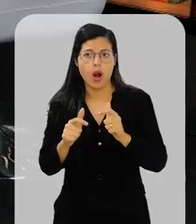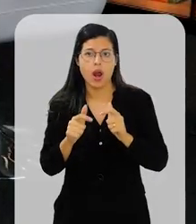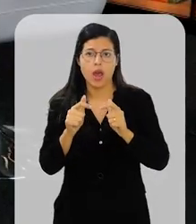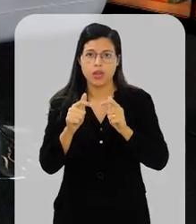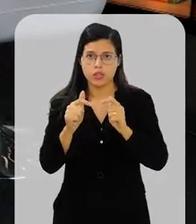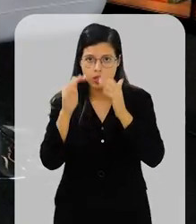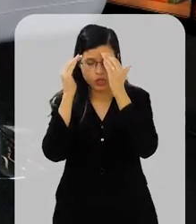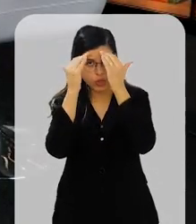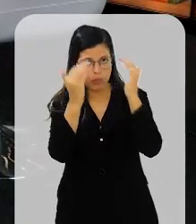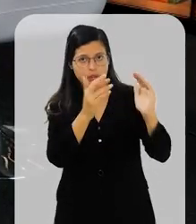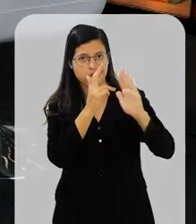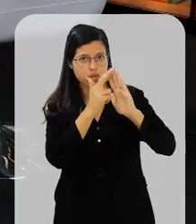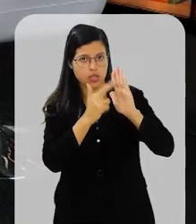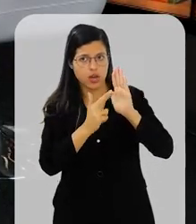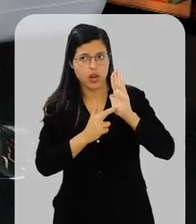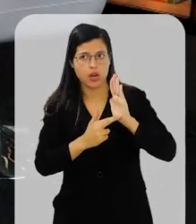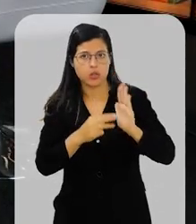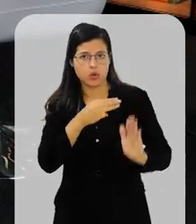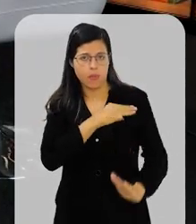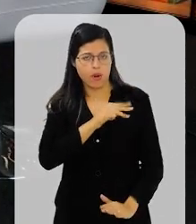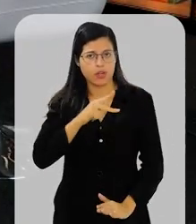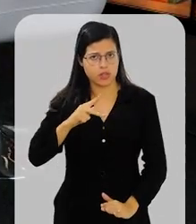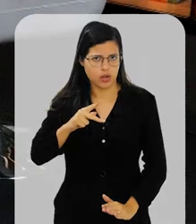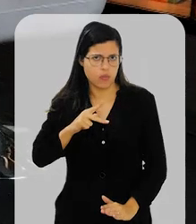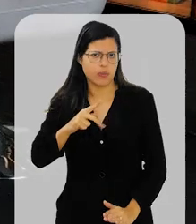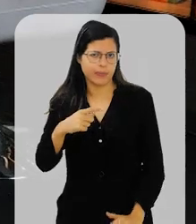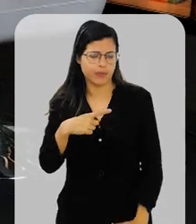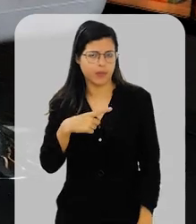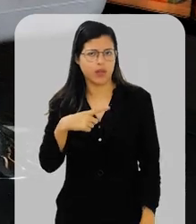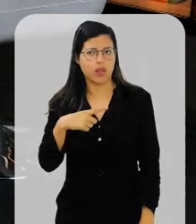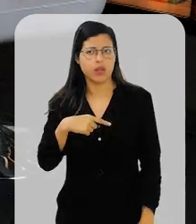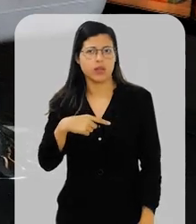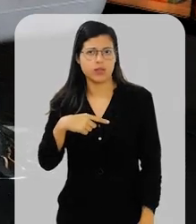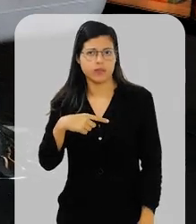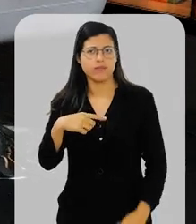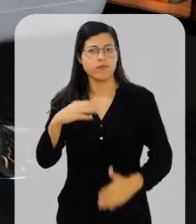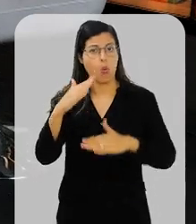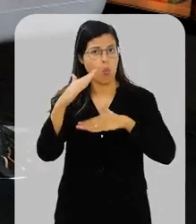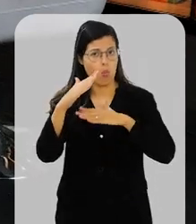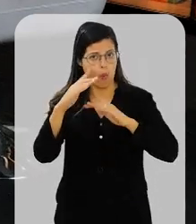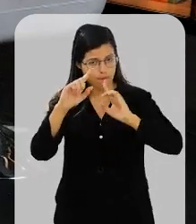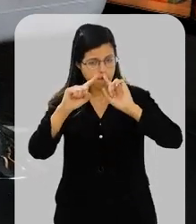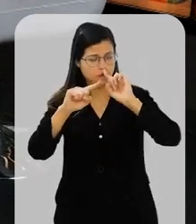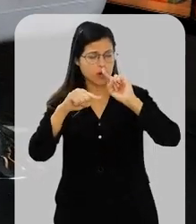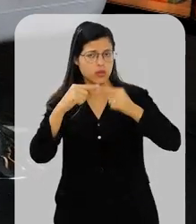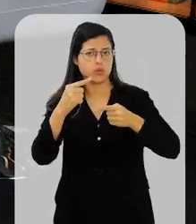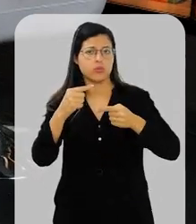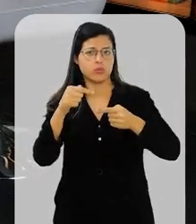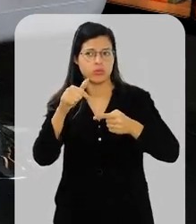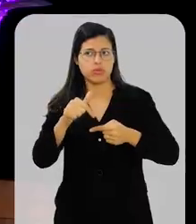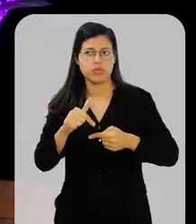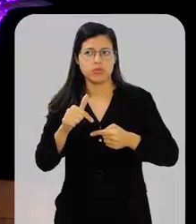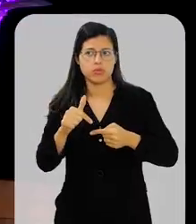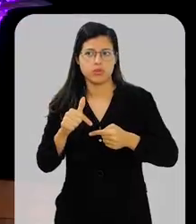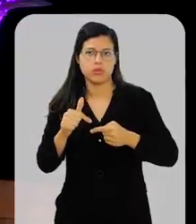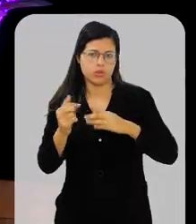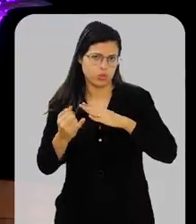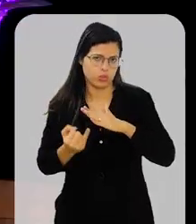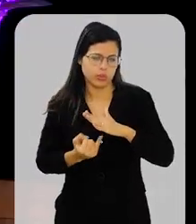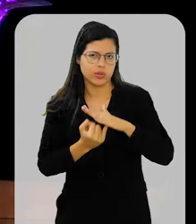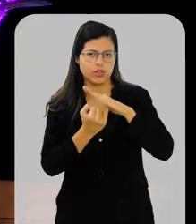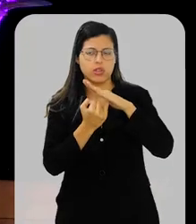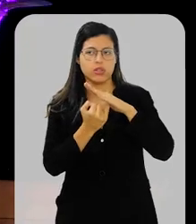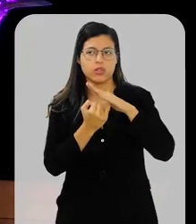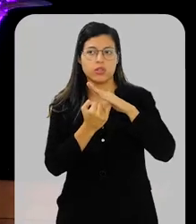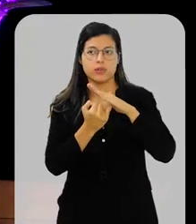as prerrogativas que o Ministério Público determina. Então, esse já vem sendo um avanço nessa condição